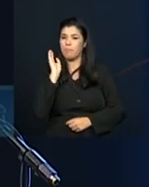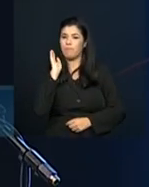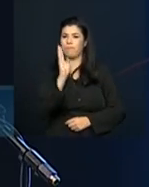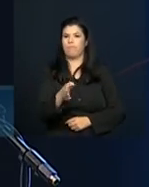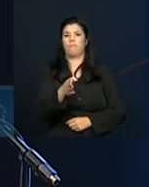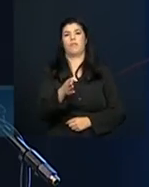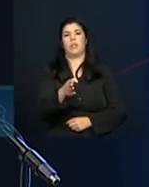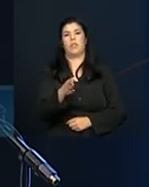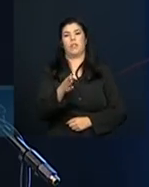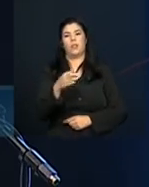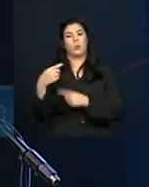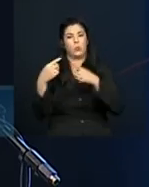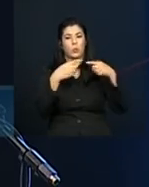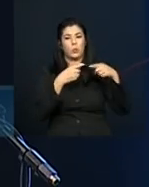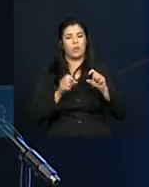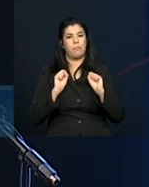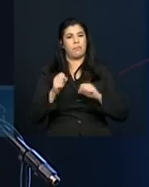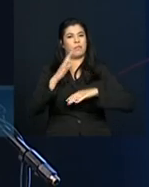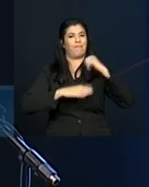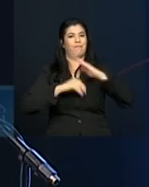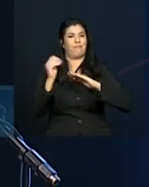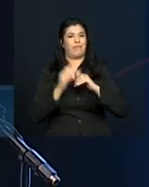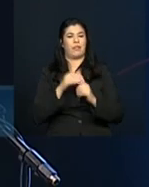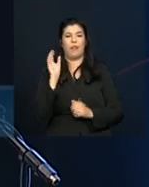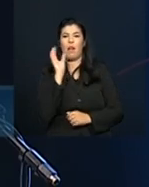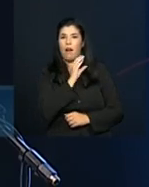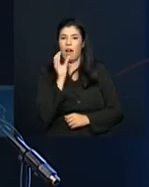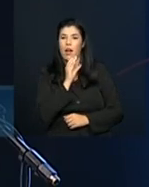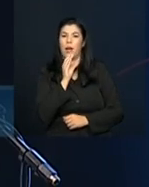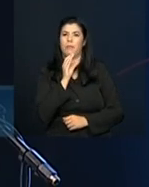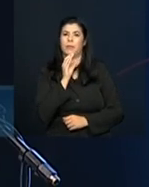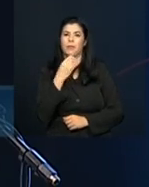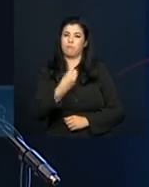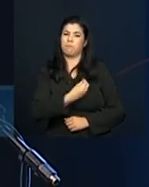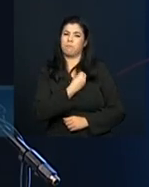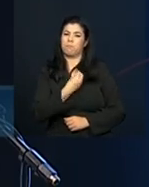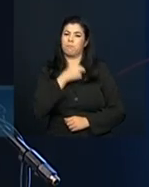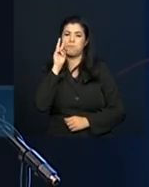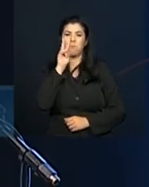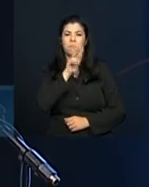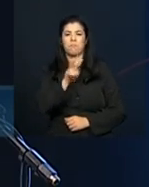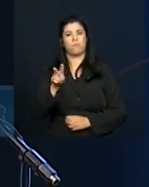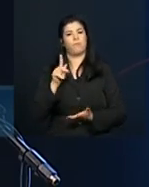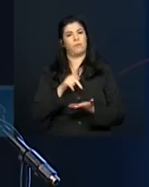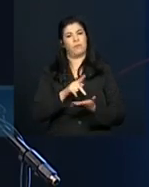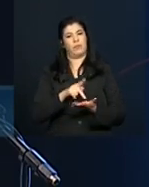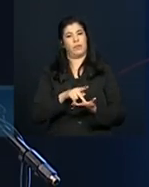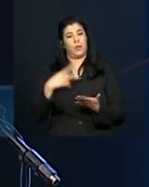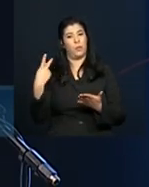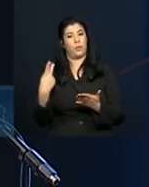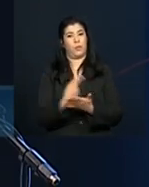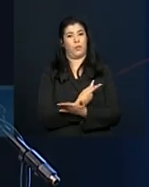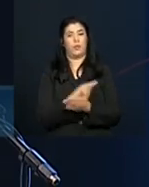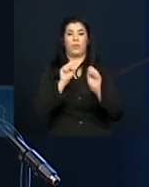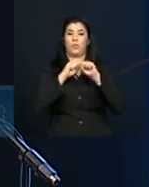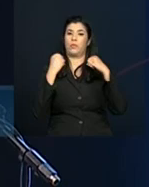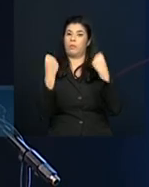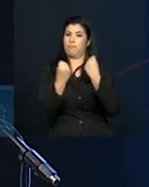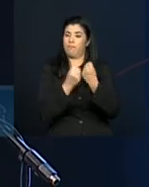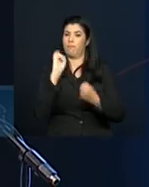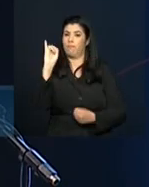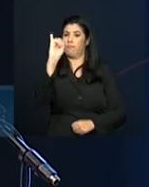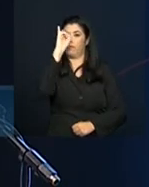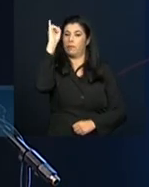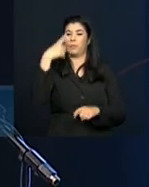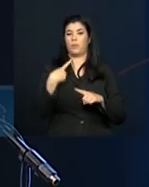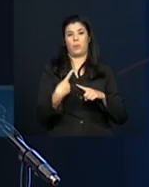tornam realidade, assim. De uma maneira, tenho presenciado isso. Acho que o momento desse seminário é um momento muito propício.